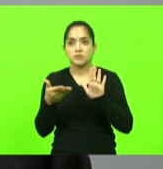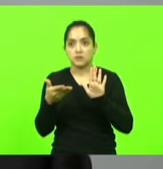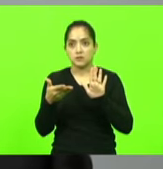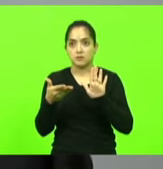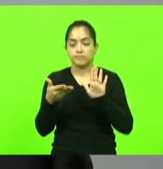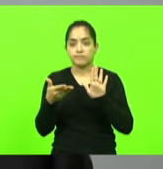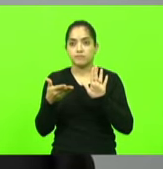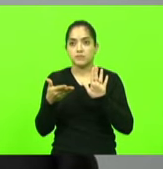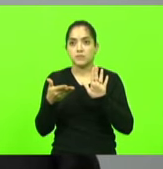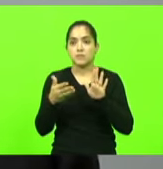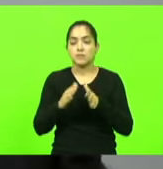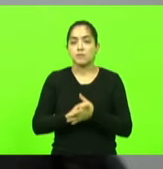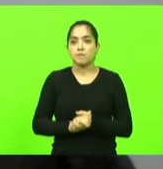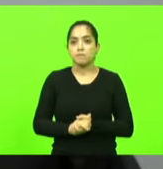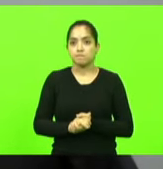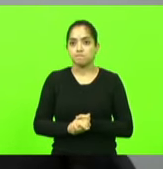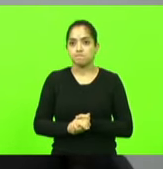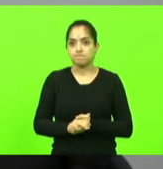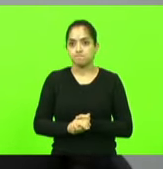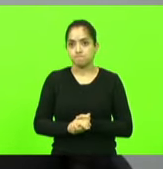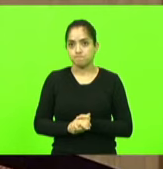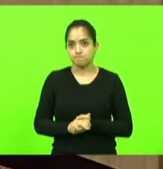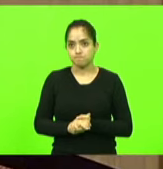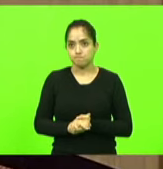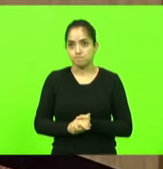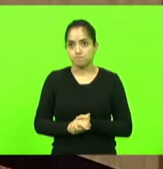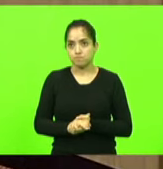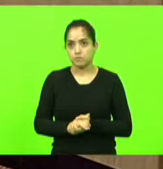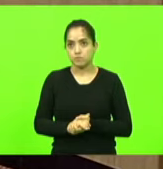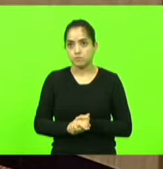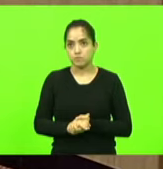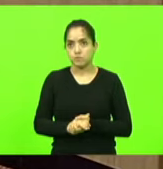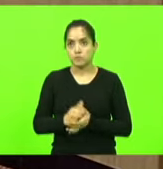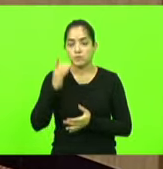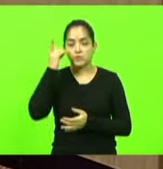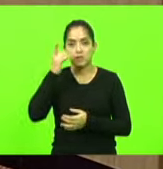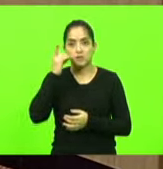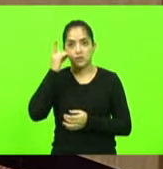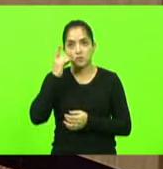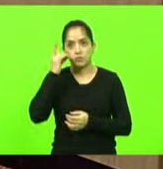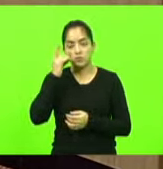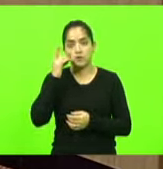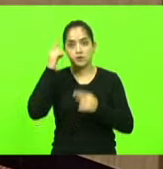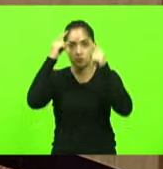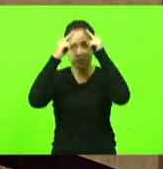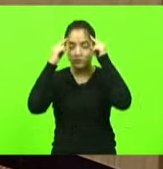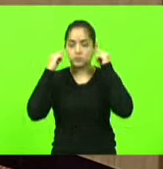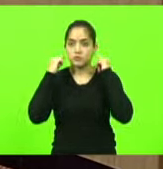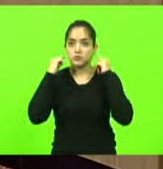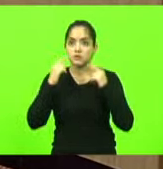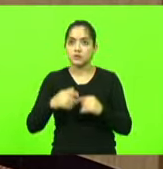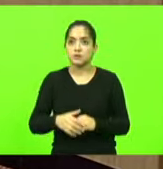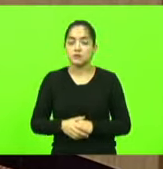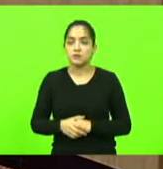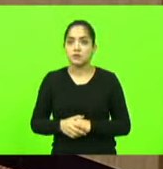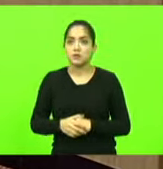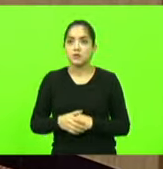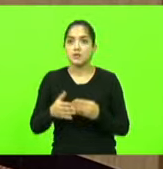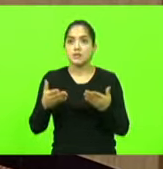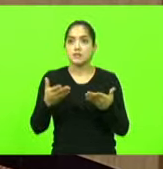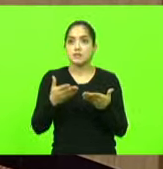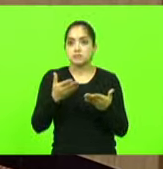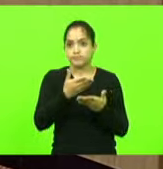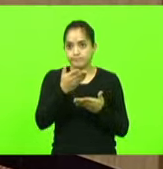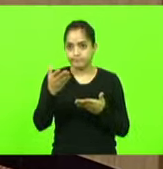no presente escopo. Obrigado. Senhor presidente, deputado Neudir Sareta. A palavra, deputado Neudir Sareta. Senhor presidente, senhores